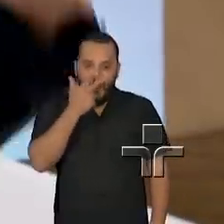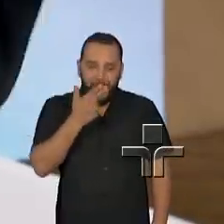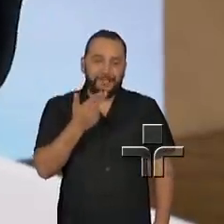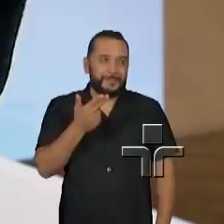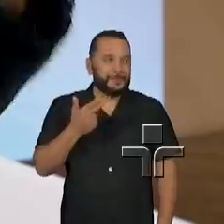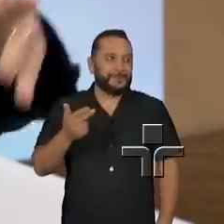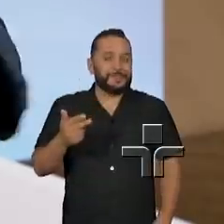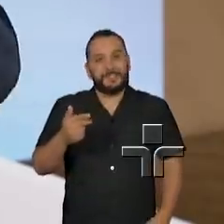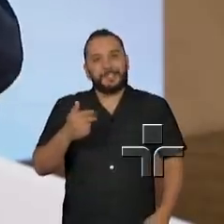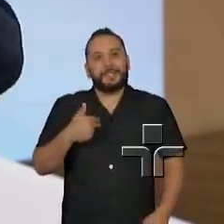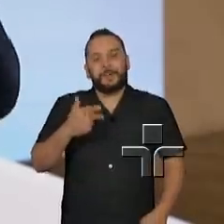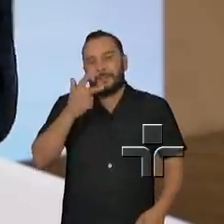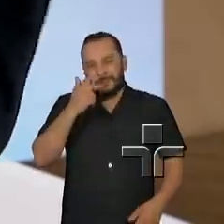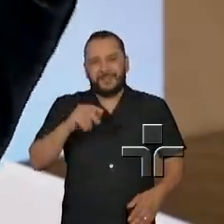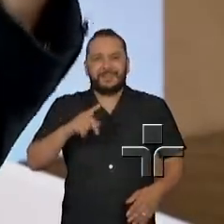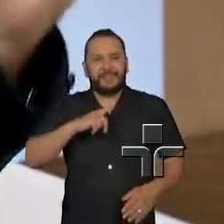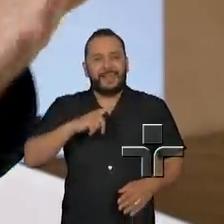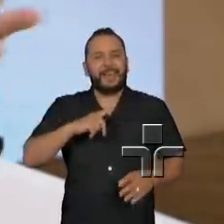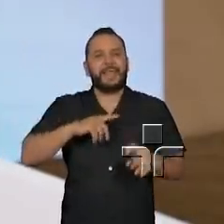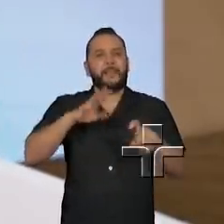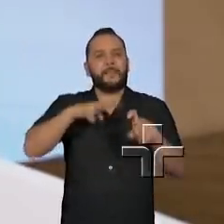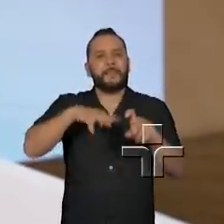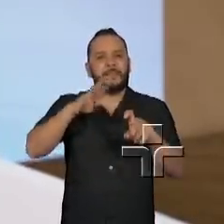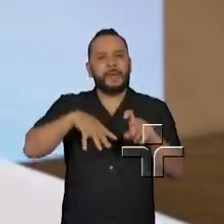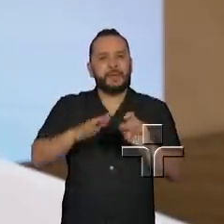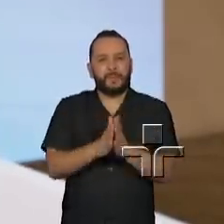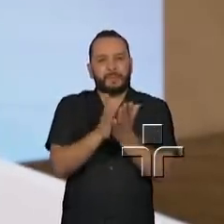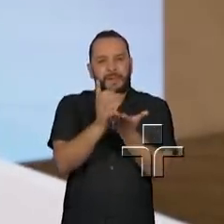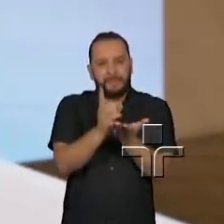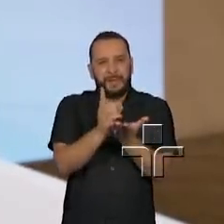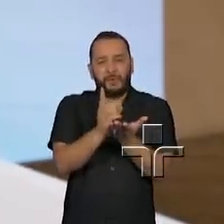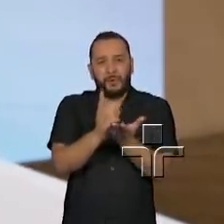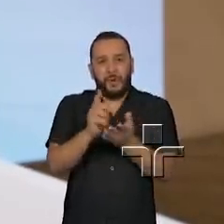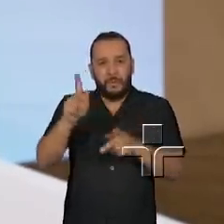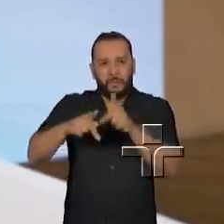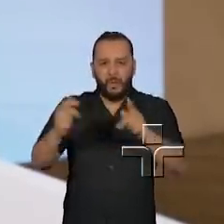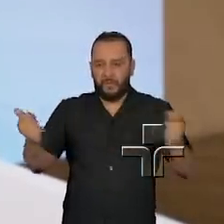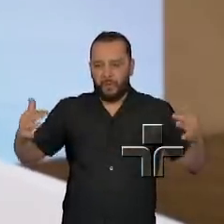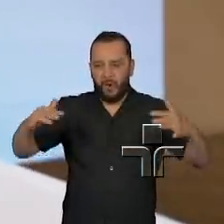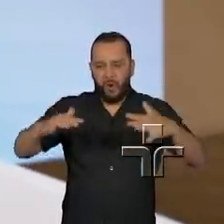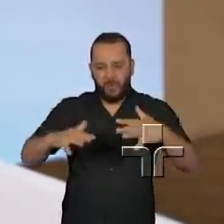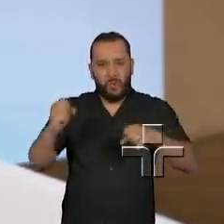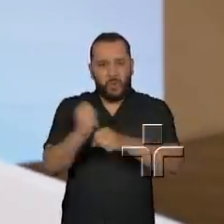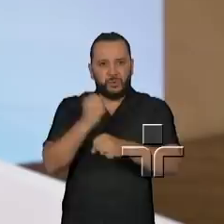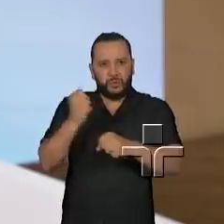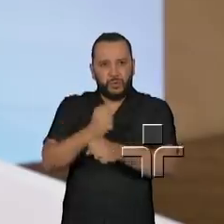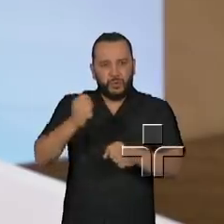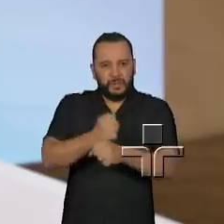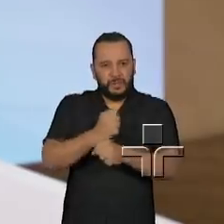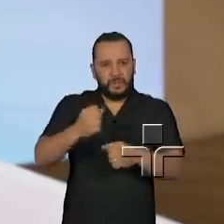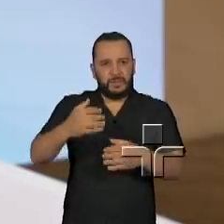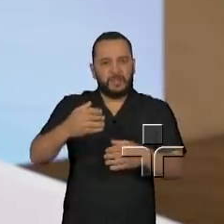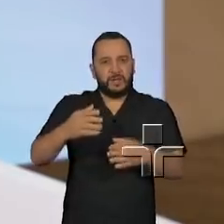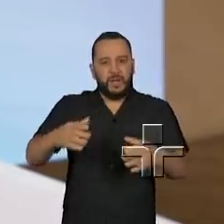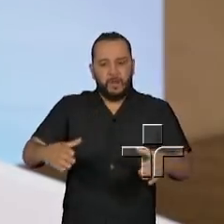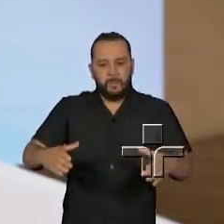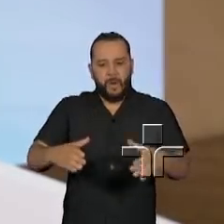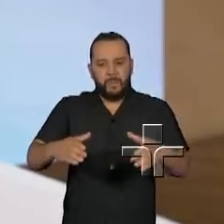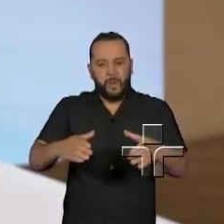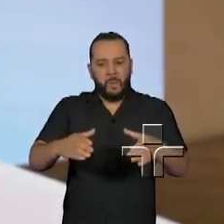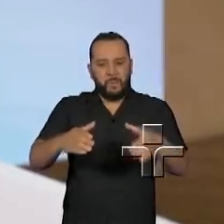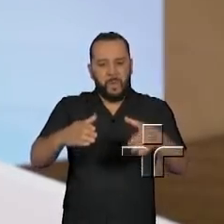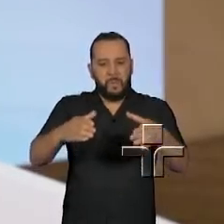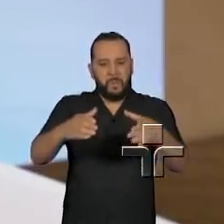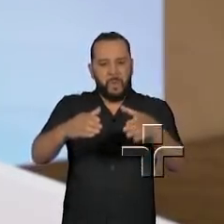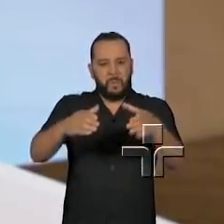Então, o mito bíblico, os povos se encontram, começam a construir uma torre para tentar chegar ao céu, mas era tudo hubris, né? Era